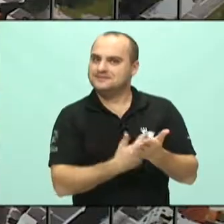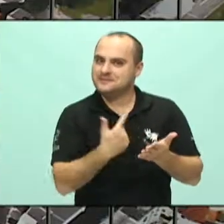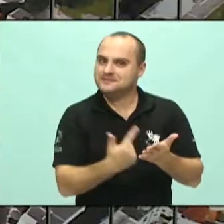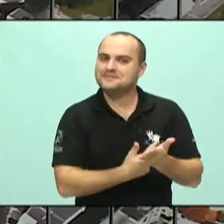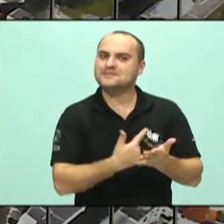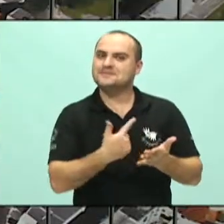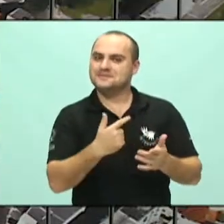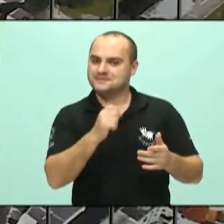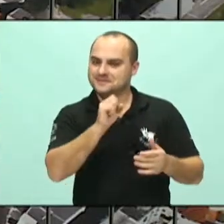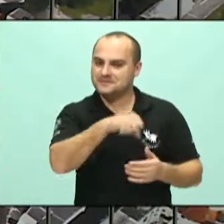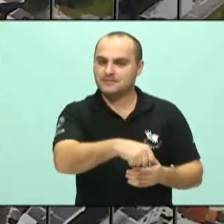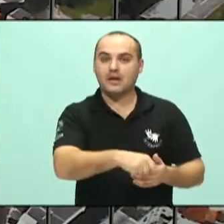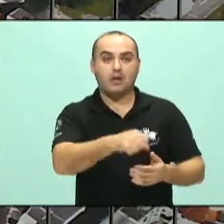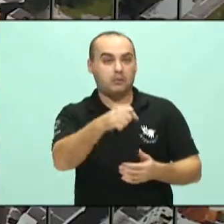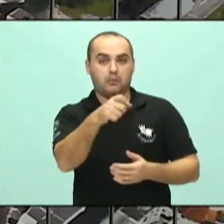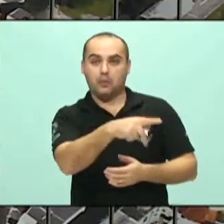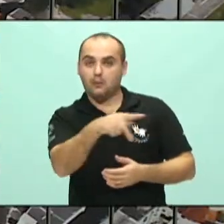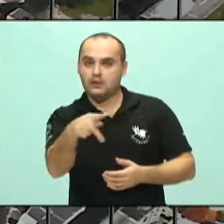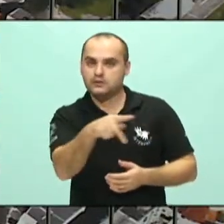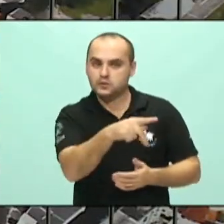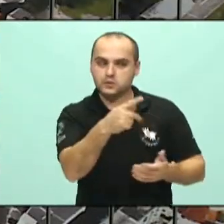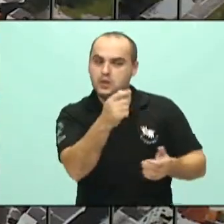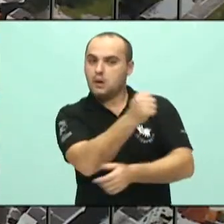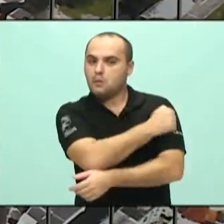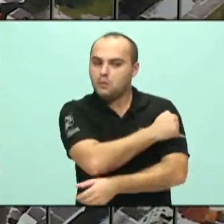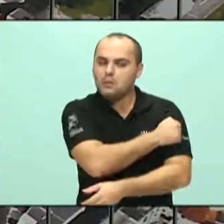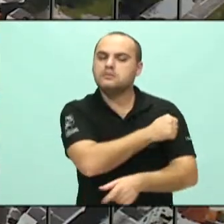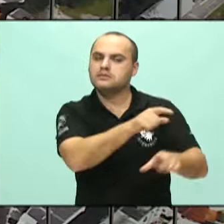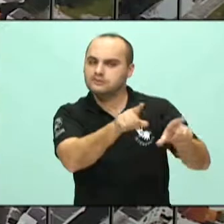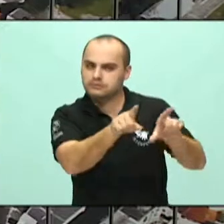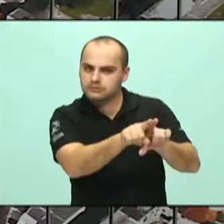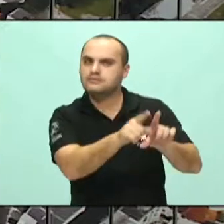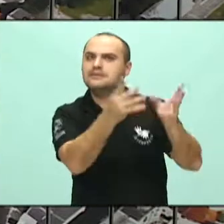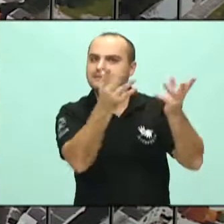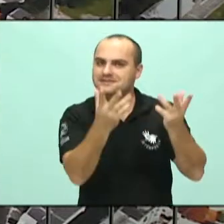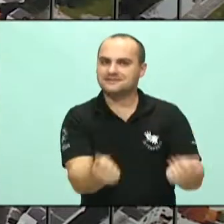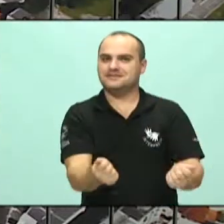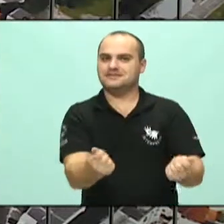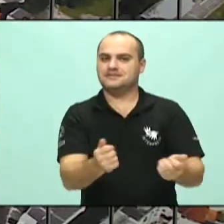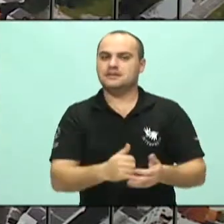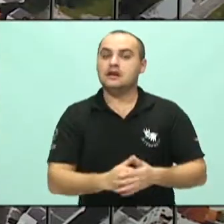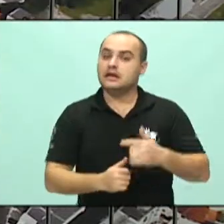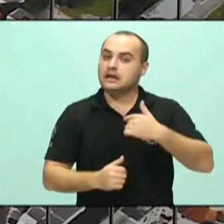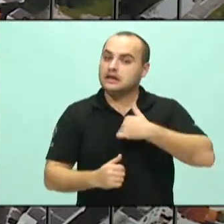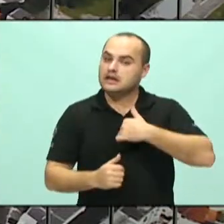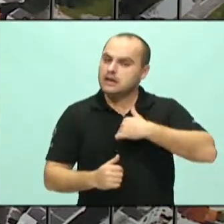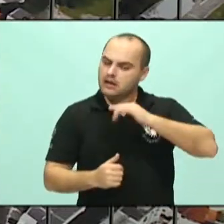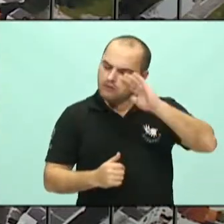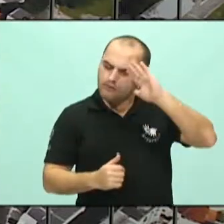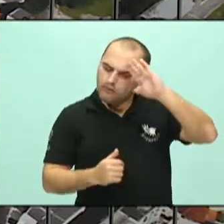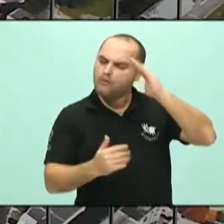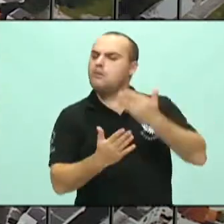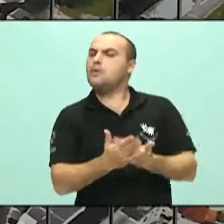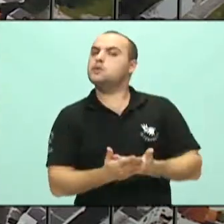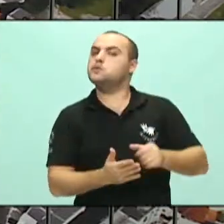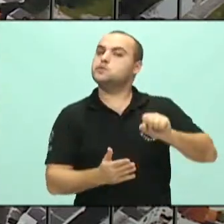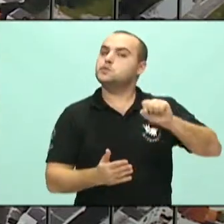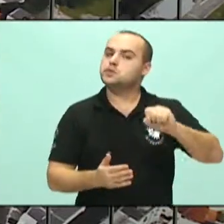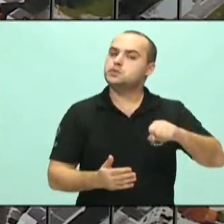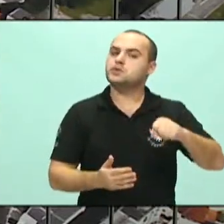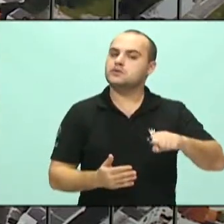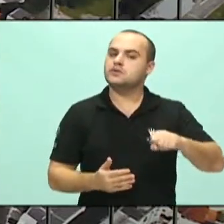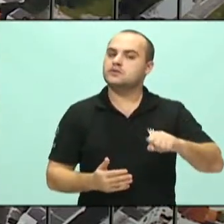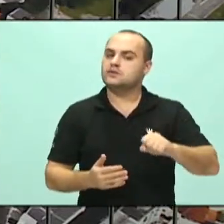meio dos professores, dos estudantes, e creio que está à altura, não é,